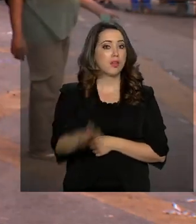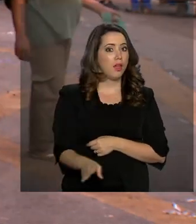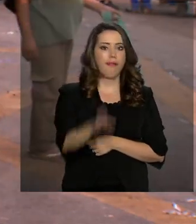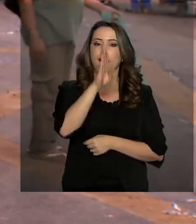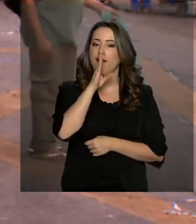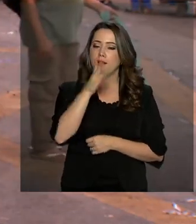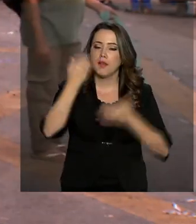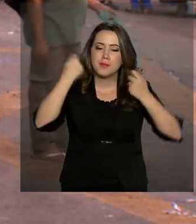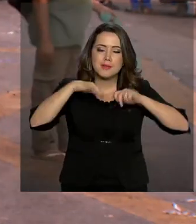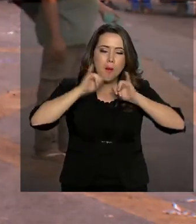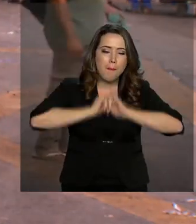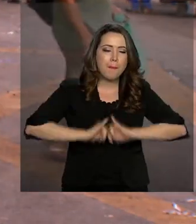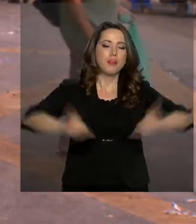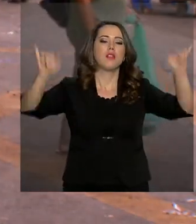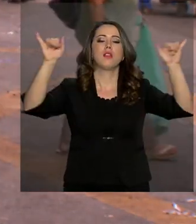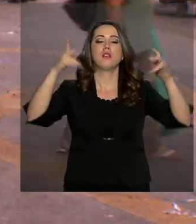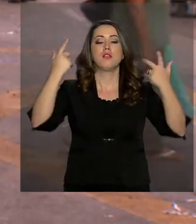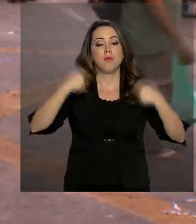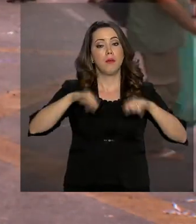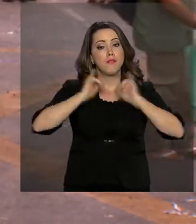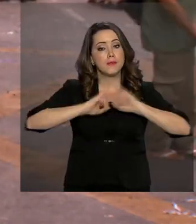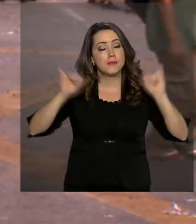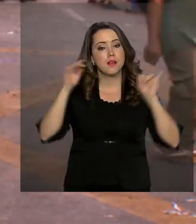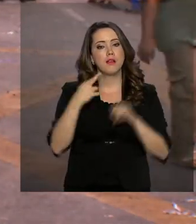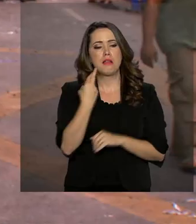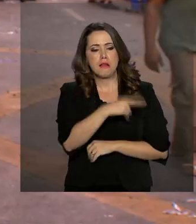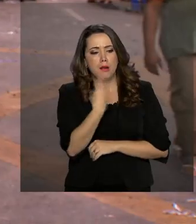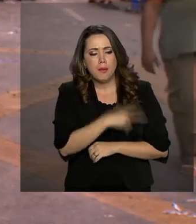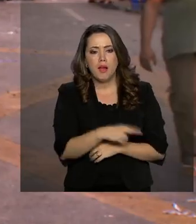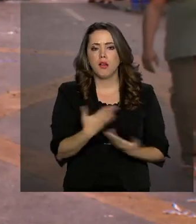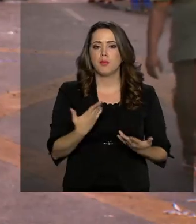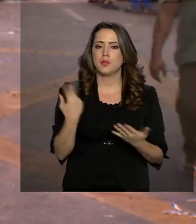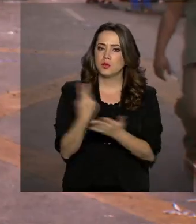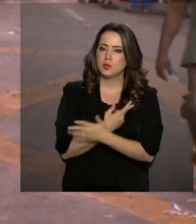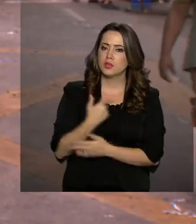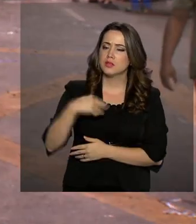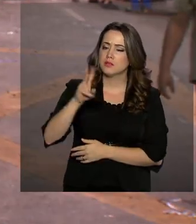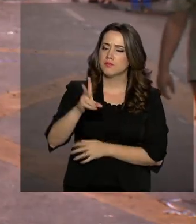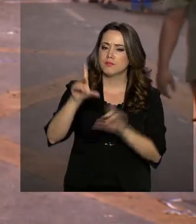quieto, não aceitar isso e realmente denunciar para acontecer cada vez menos.